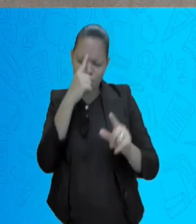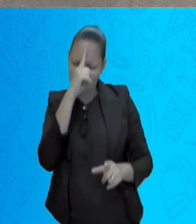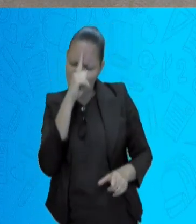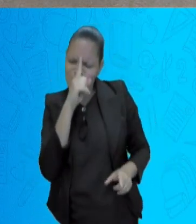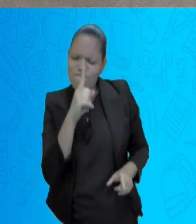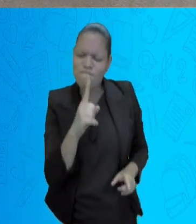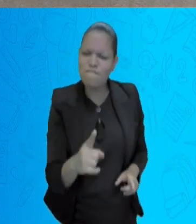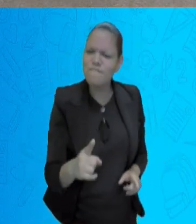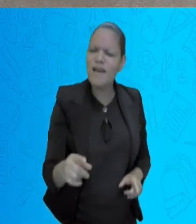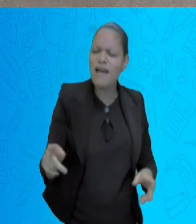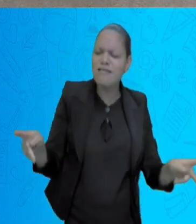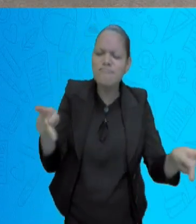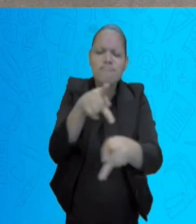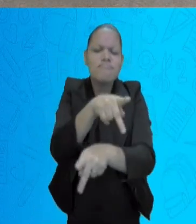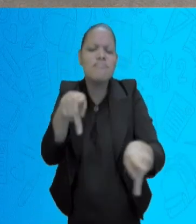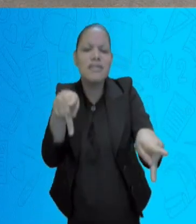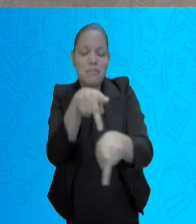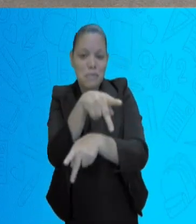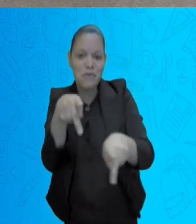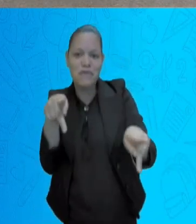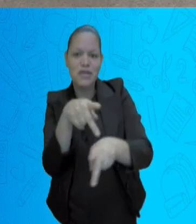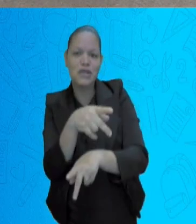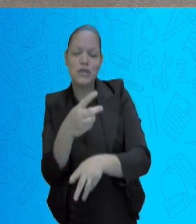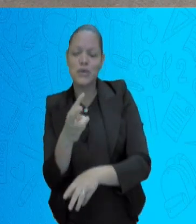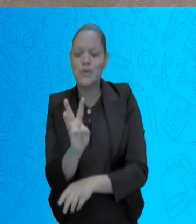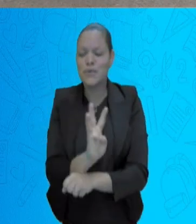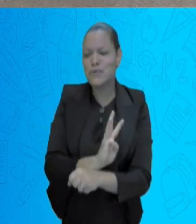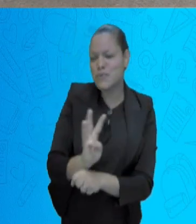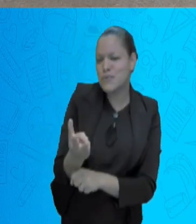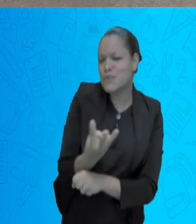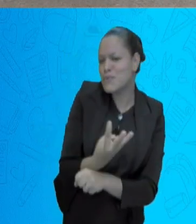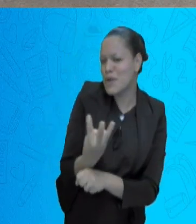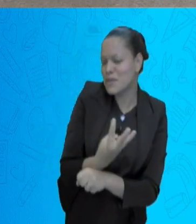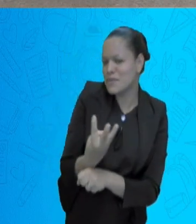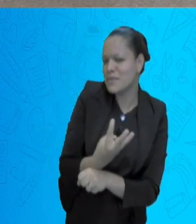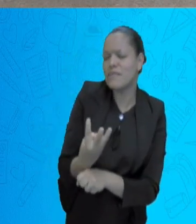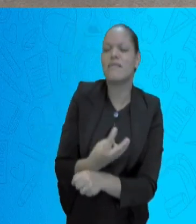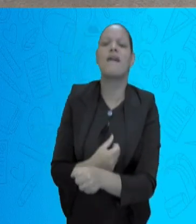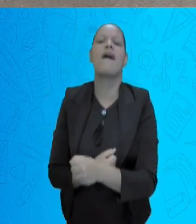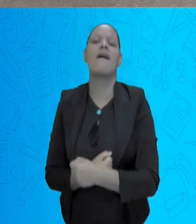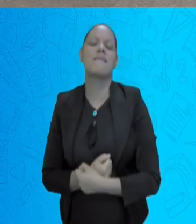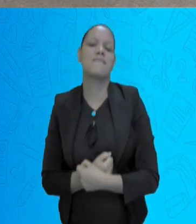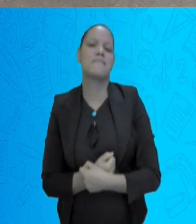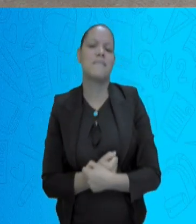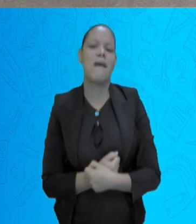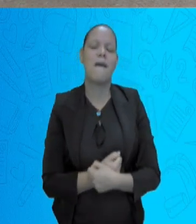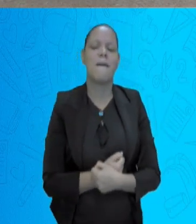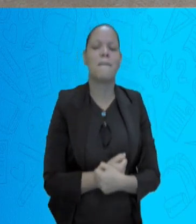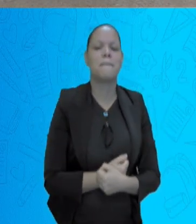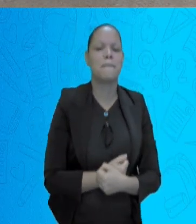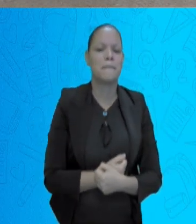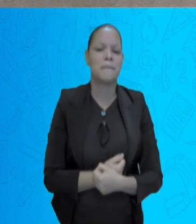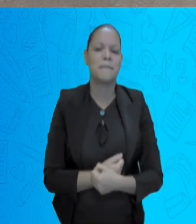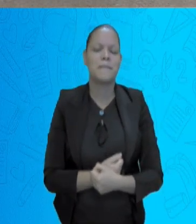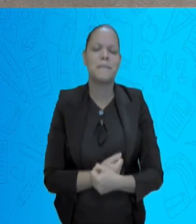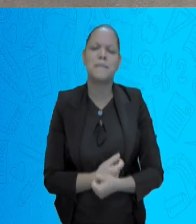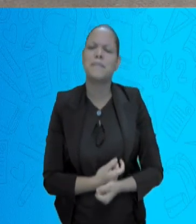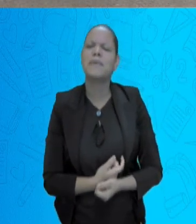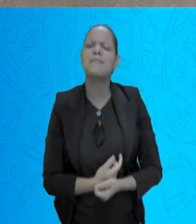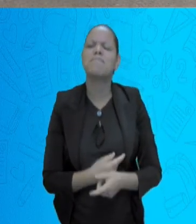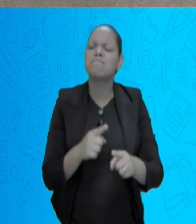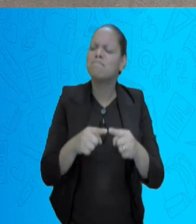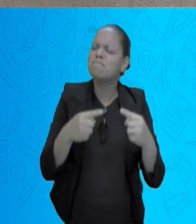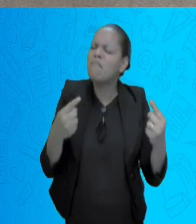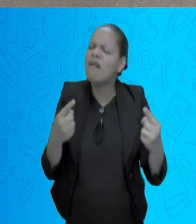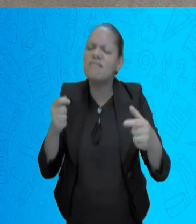que vocês têm, grupos de WhatsApp, que ela vai fazer a correção e te mandar. E eu não quero que vocês deixem de